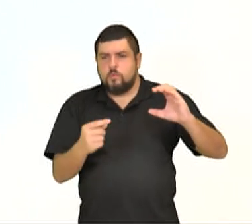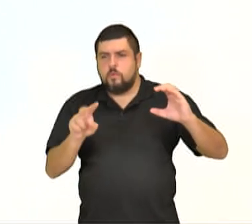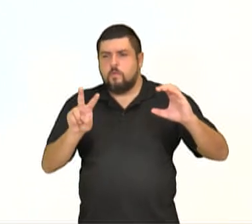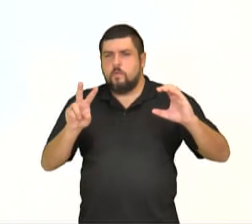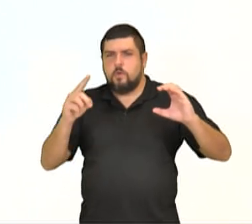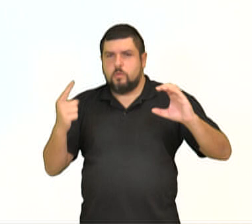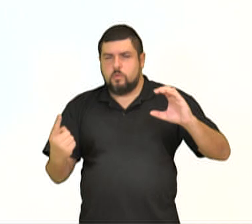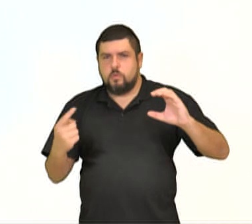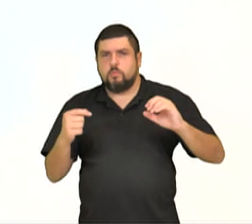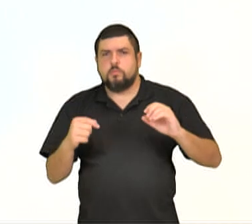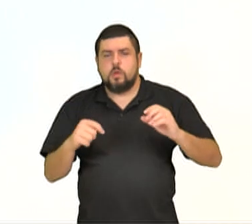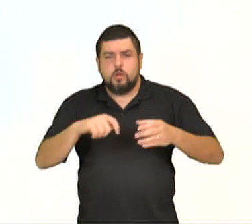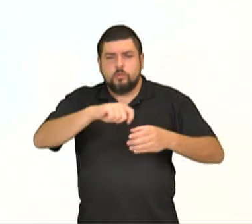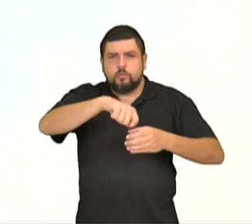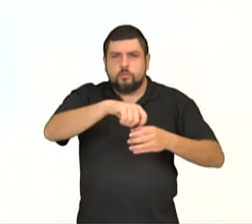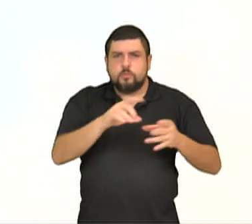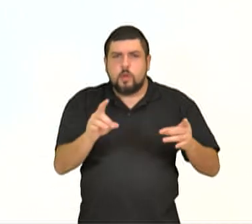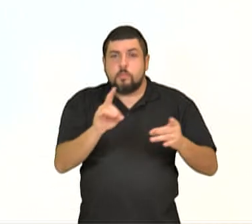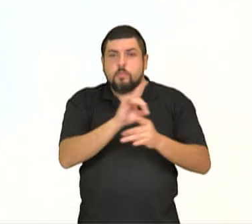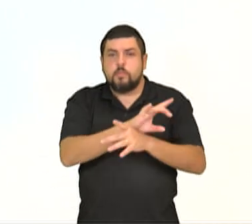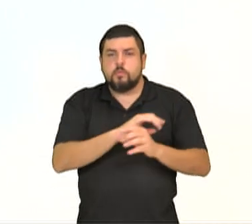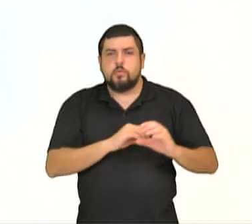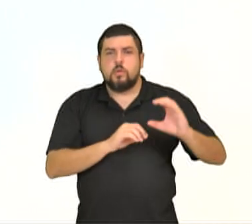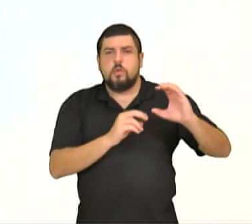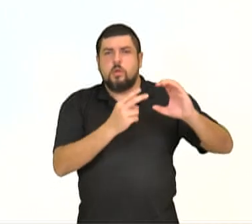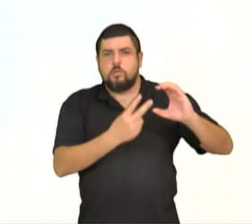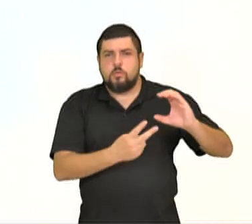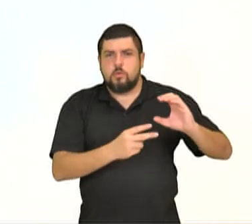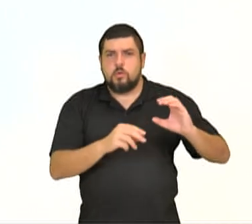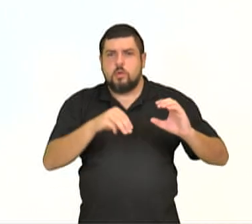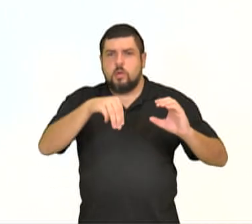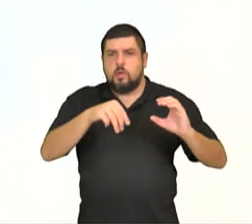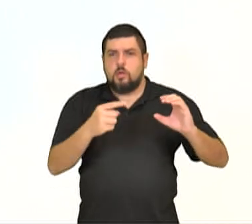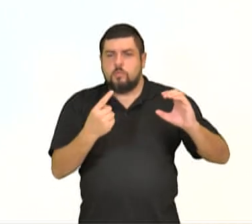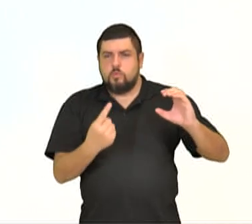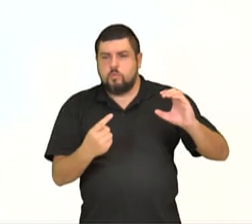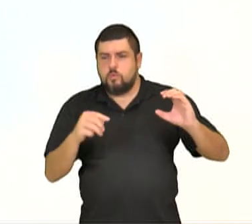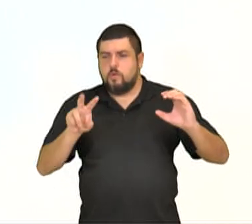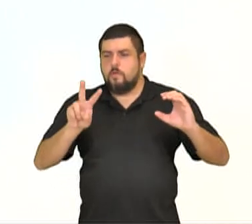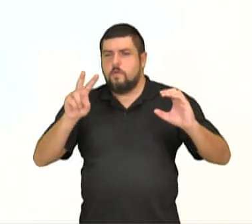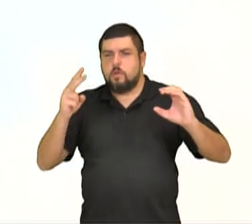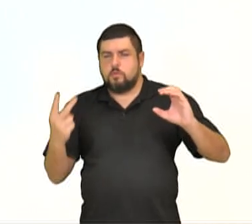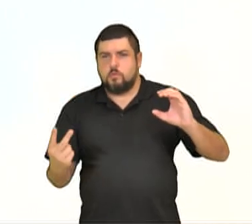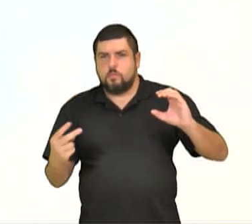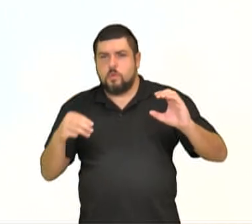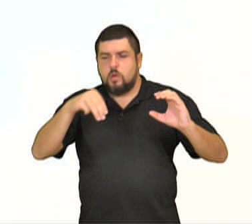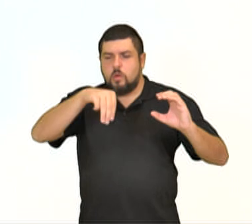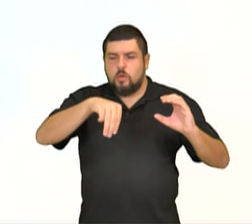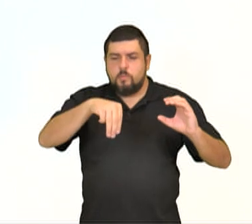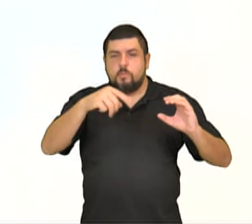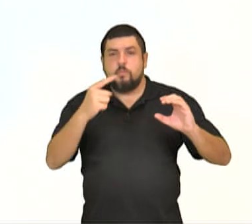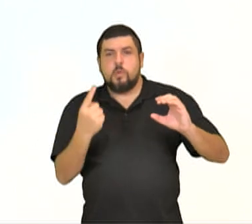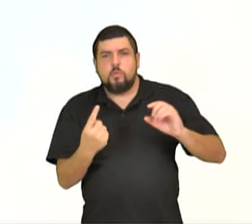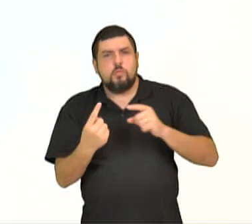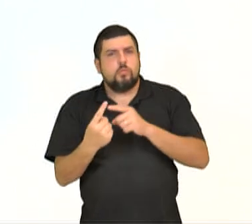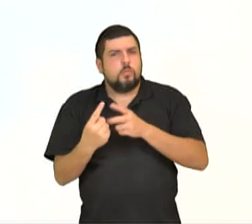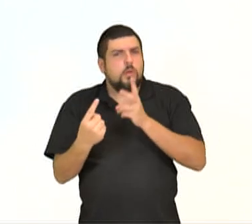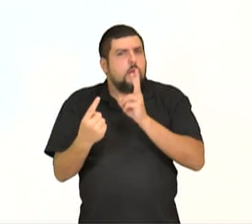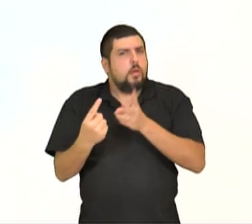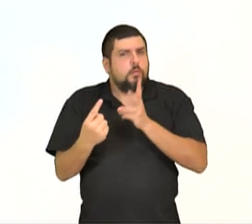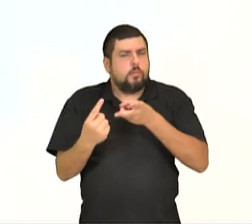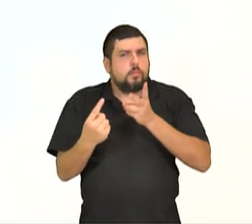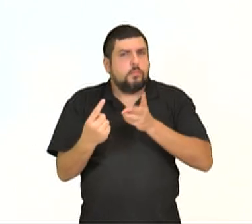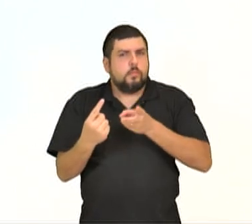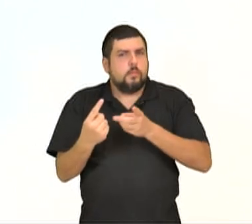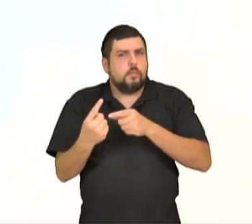Para a concentração final, C2, M1, V2. Veja que o M1 é sempre o mesmo, ele não se altera, é sempre a